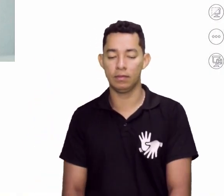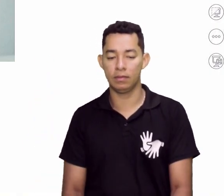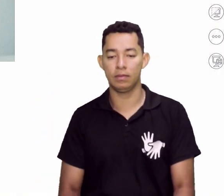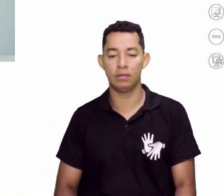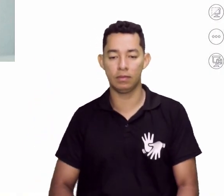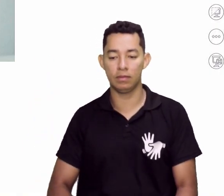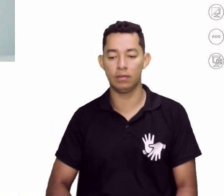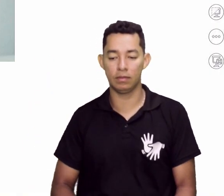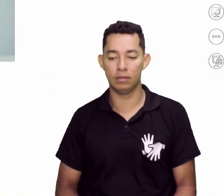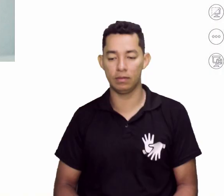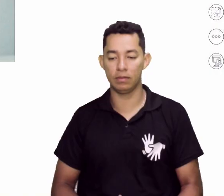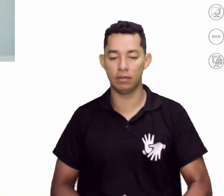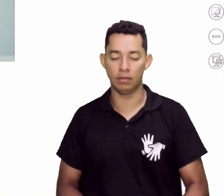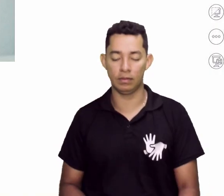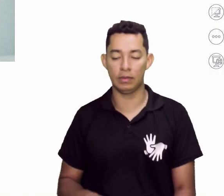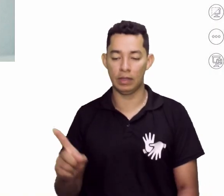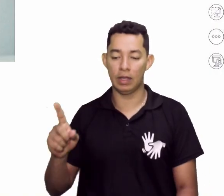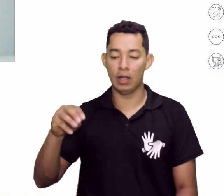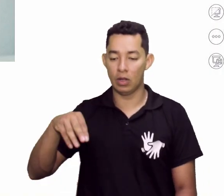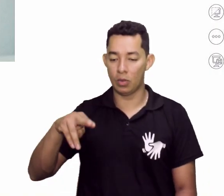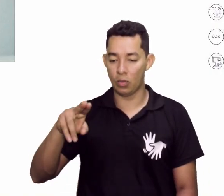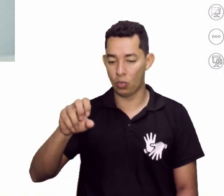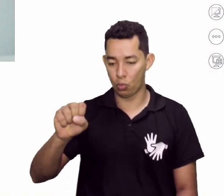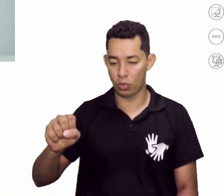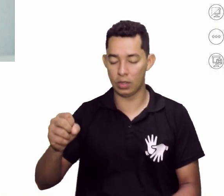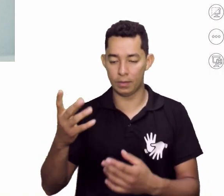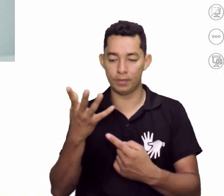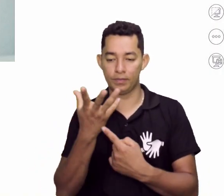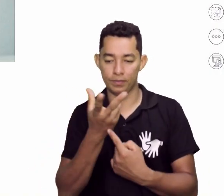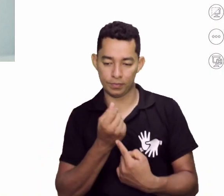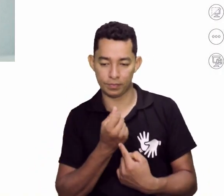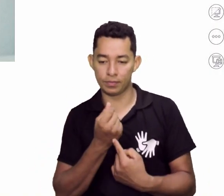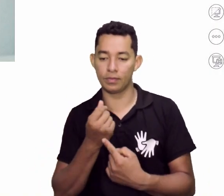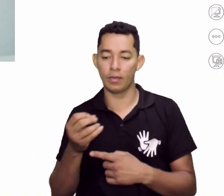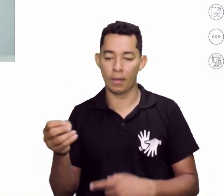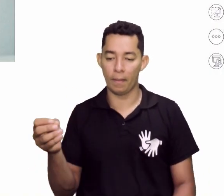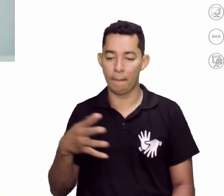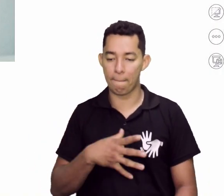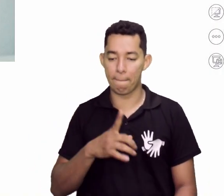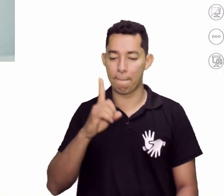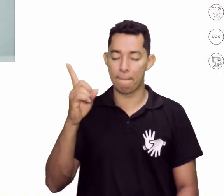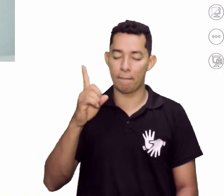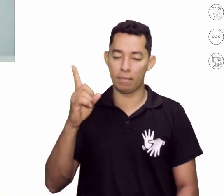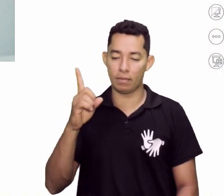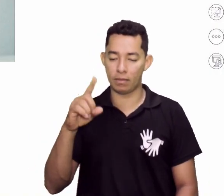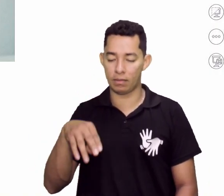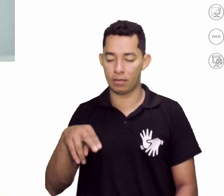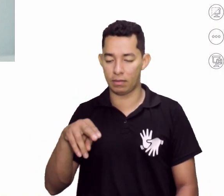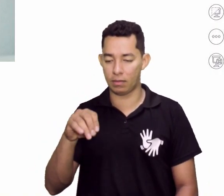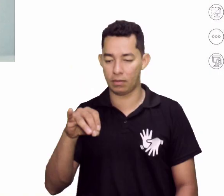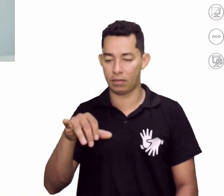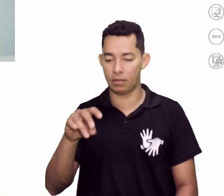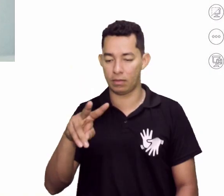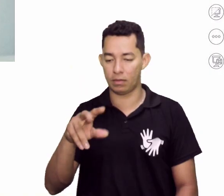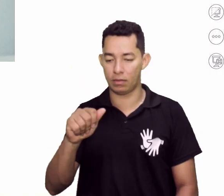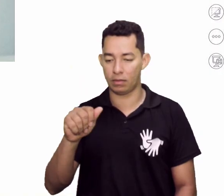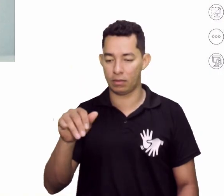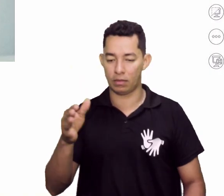Expondo no Museu de Arte Moderna de Nova York. Olha aí, como é importante, né, ter um